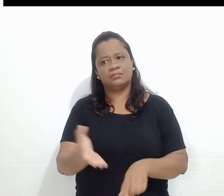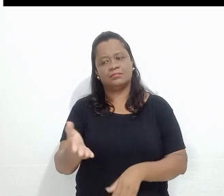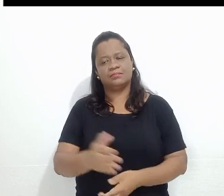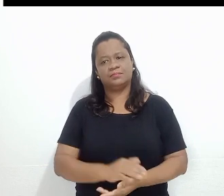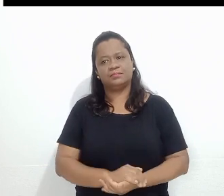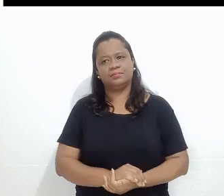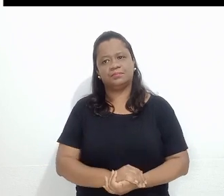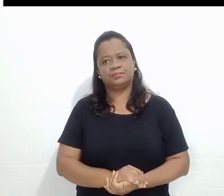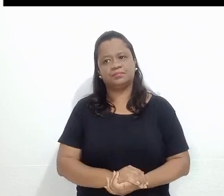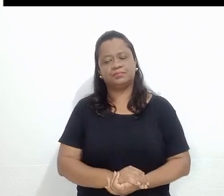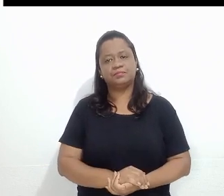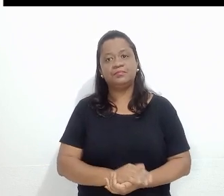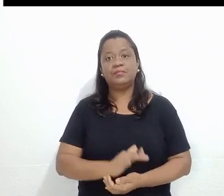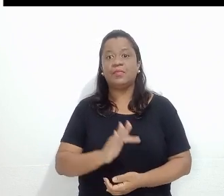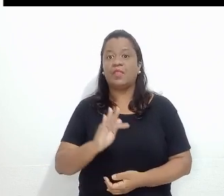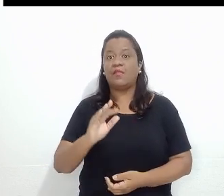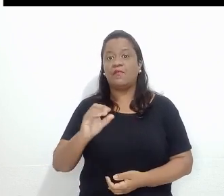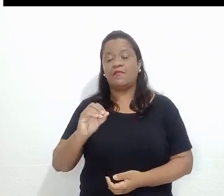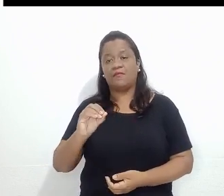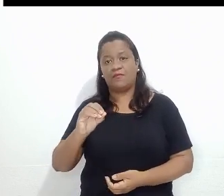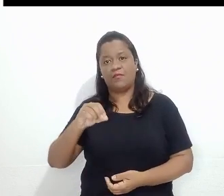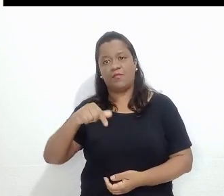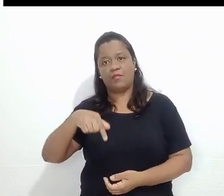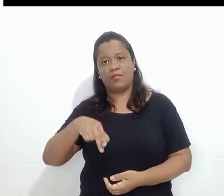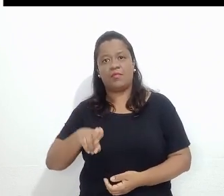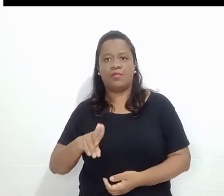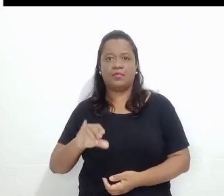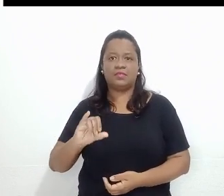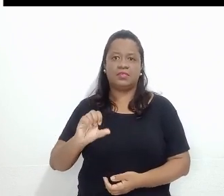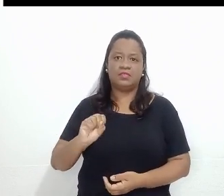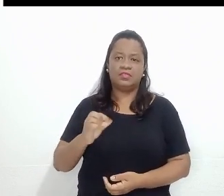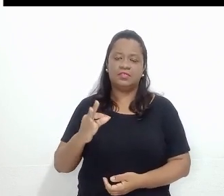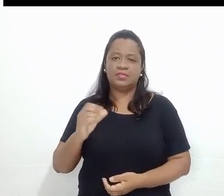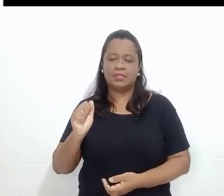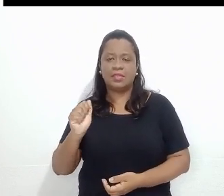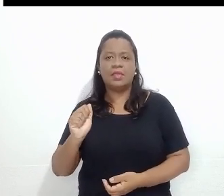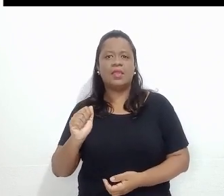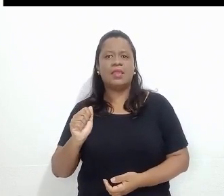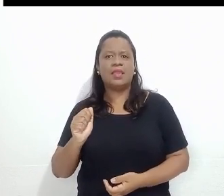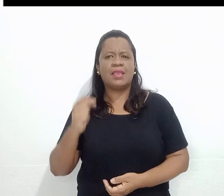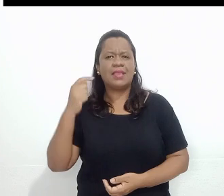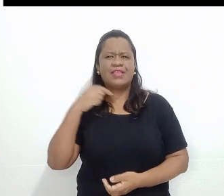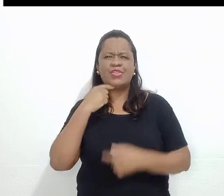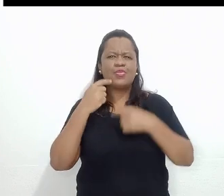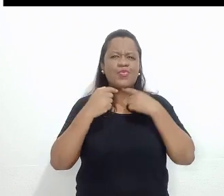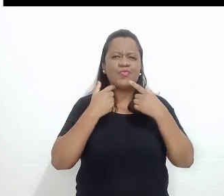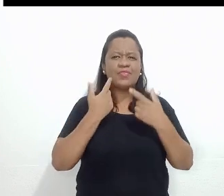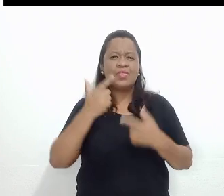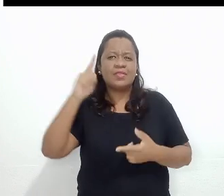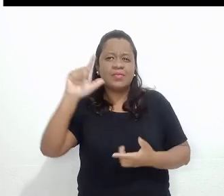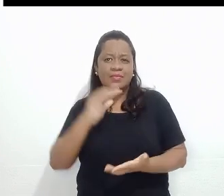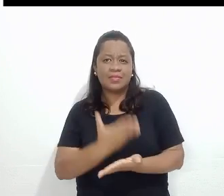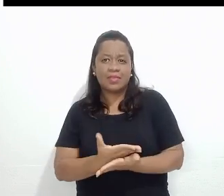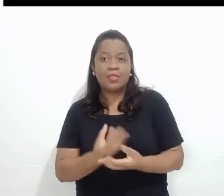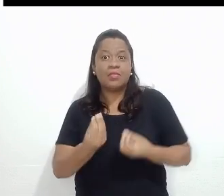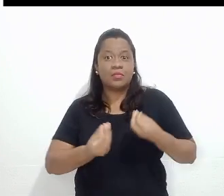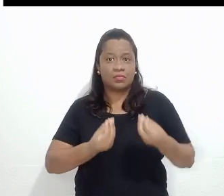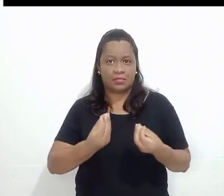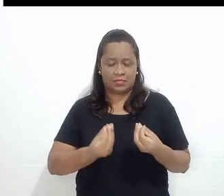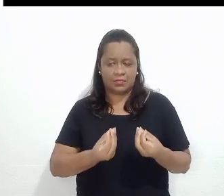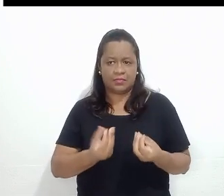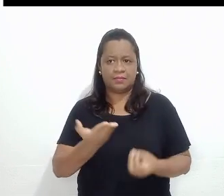E aqui o foquista, né, que o pessoal estava em dúvida na outra aula como é que era isso. Tá?